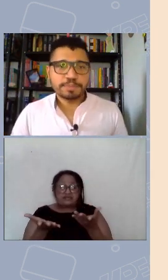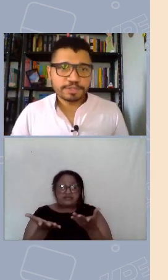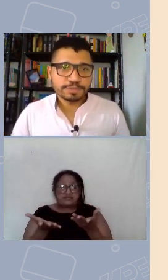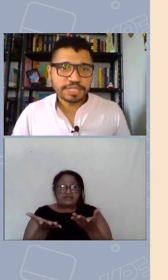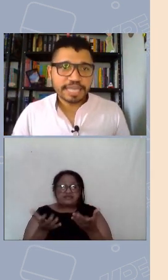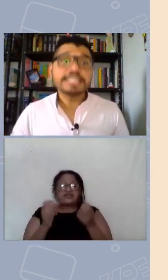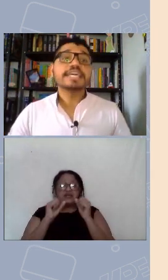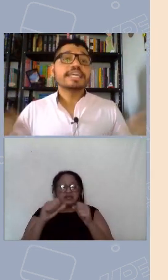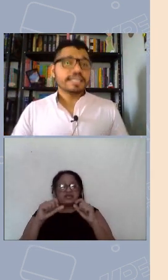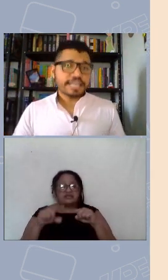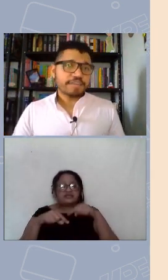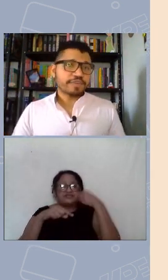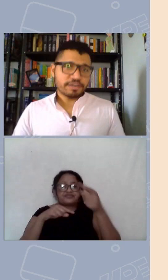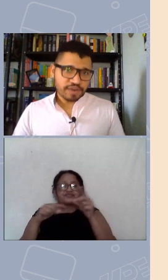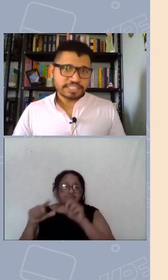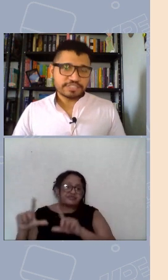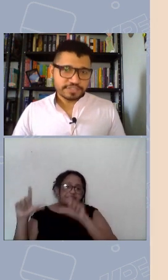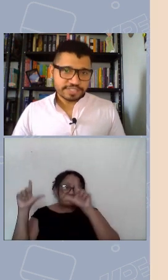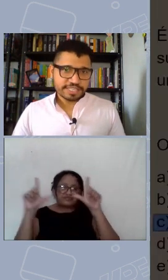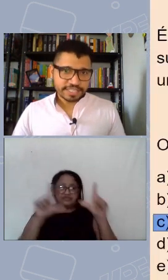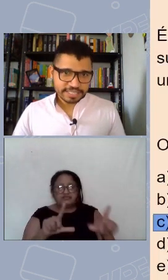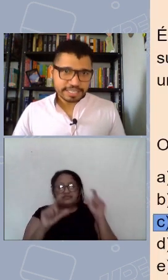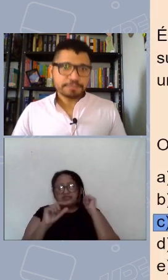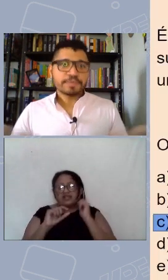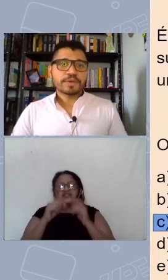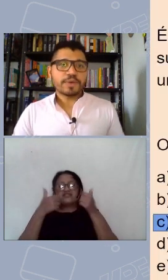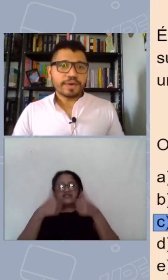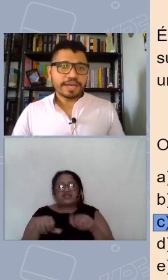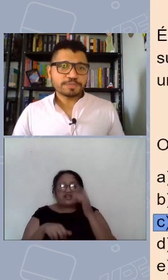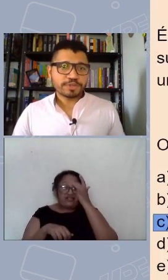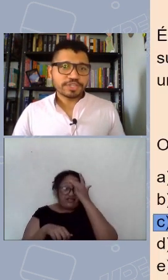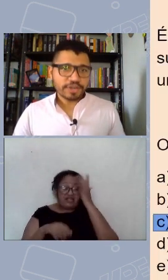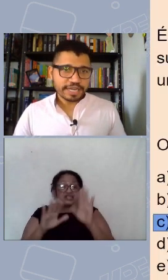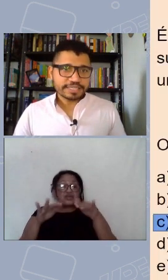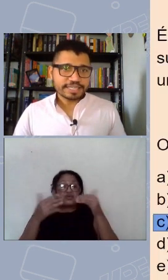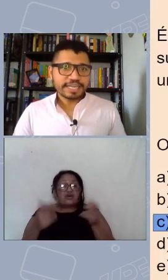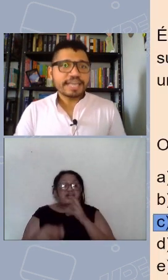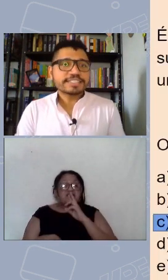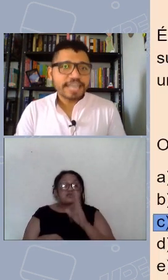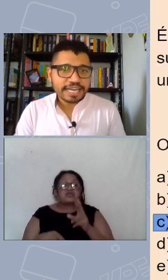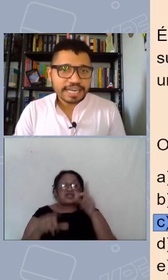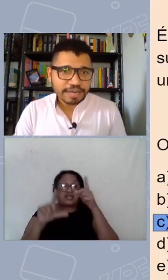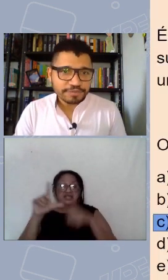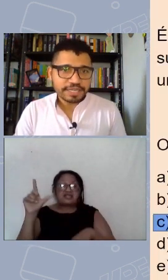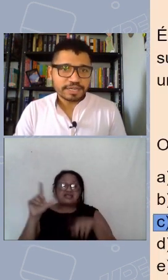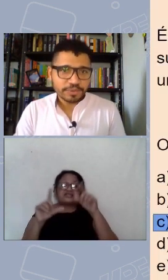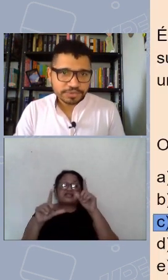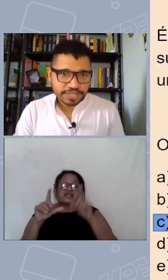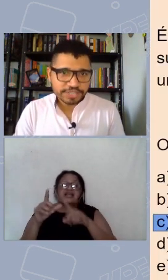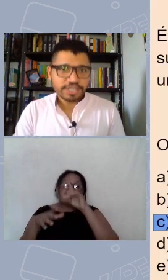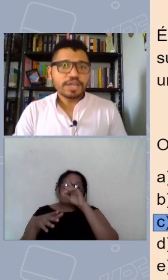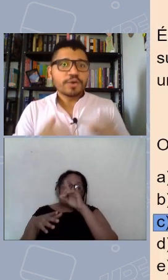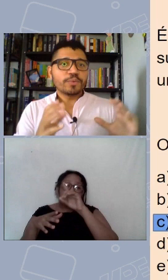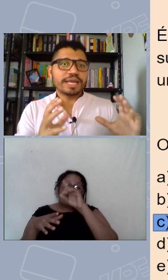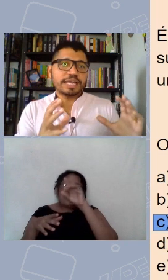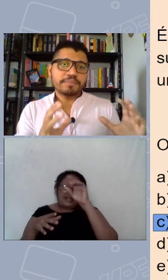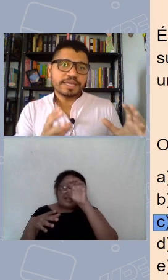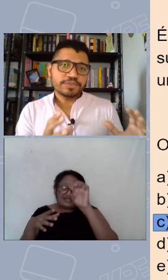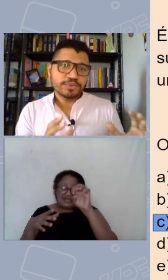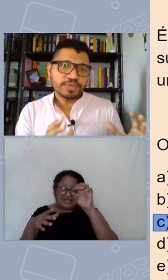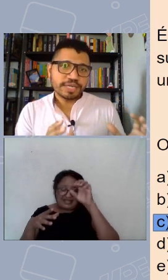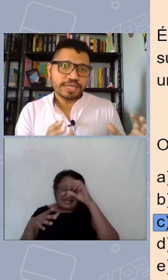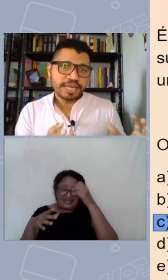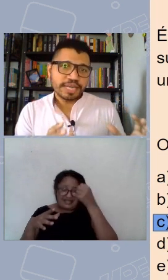podemos ir para o próximo slide e aí fica fácil você entender qual é a resposta correta é a escala gráfica ou seja um